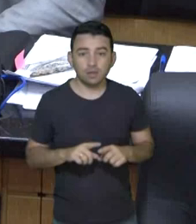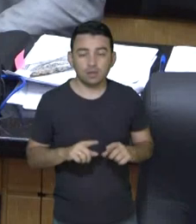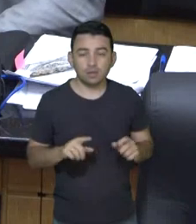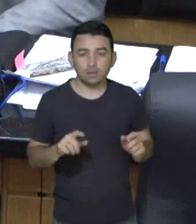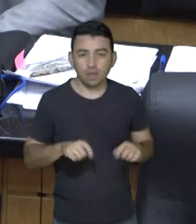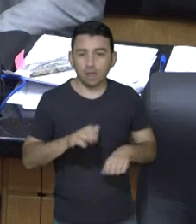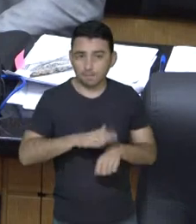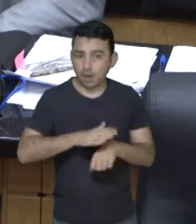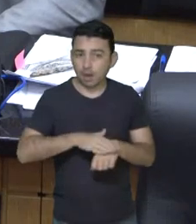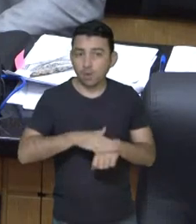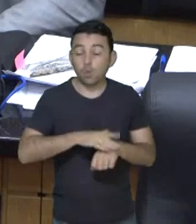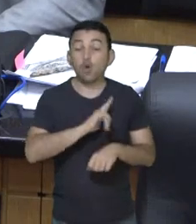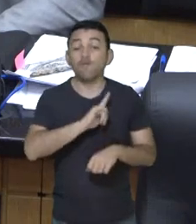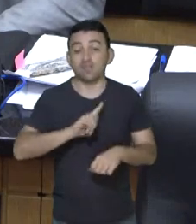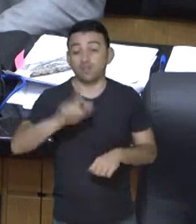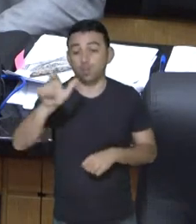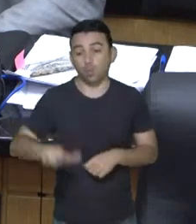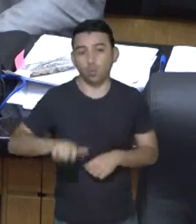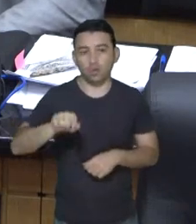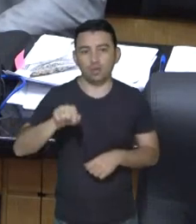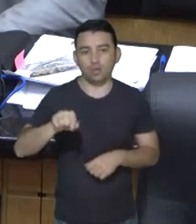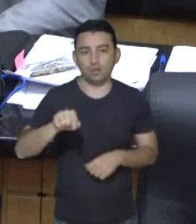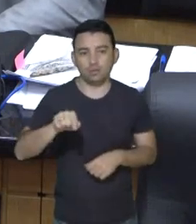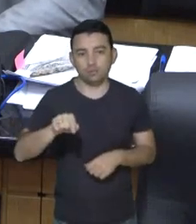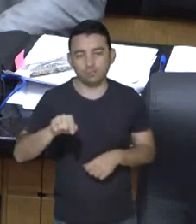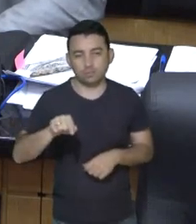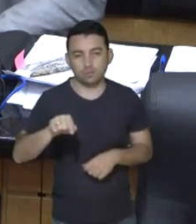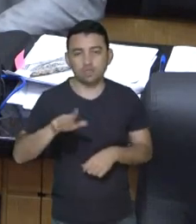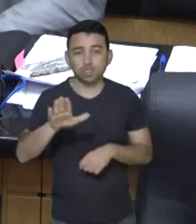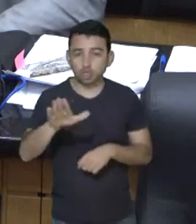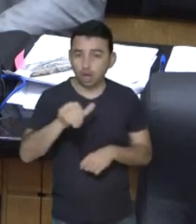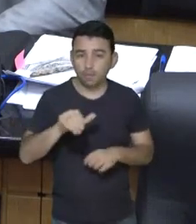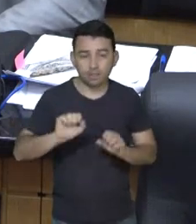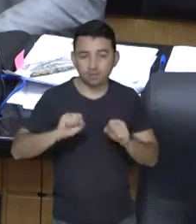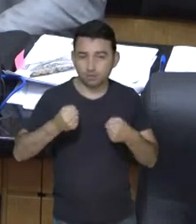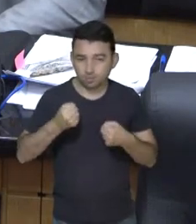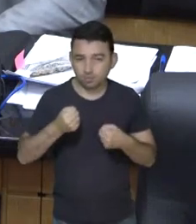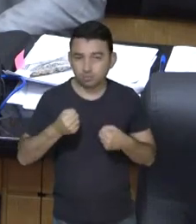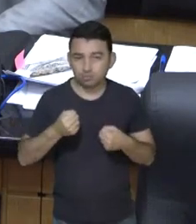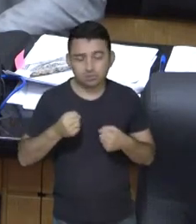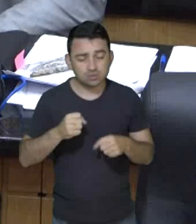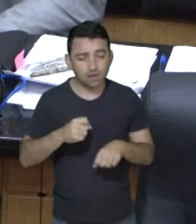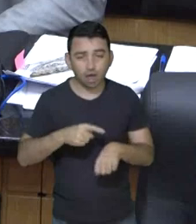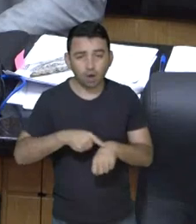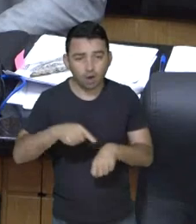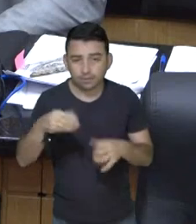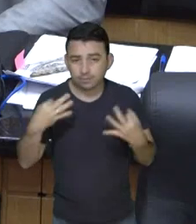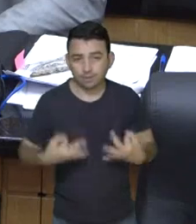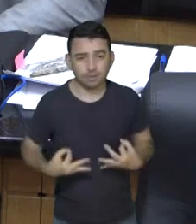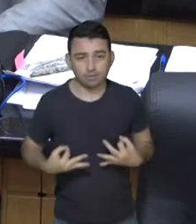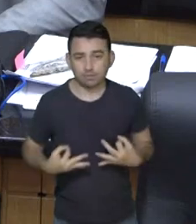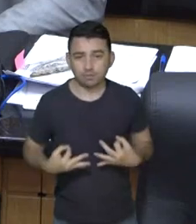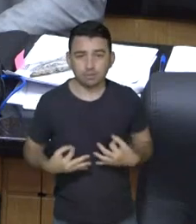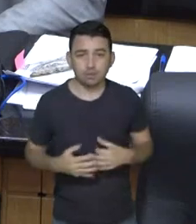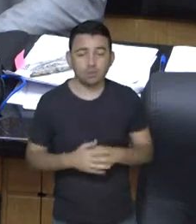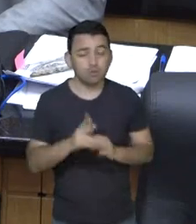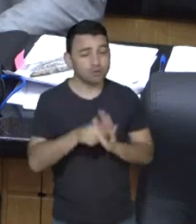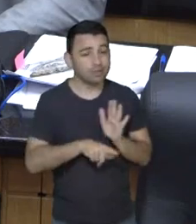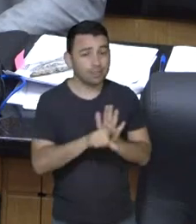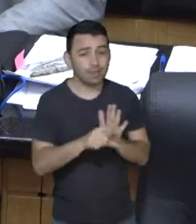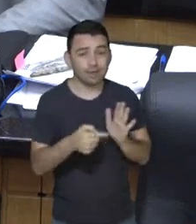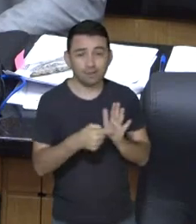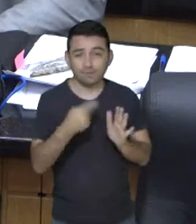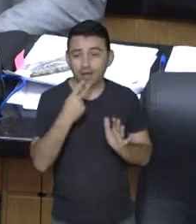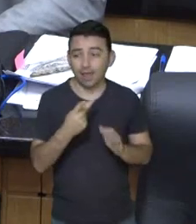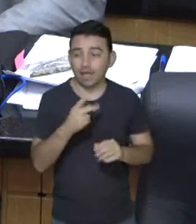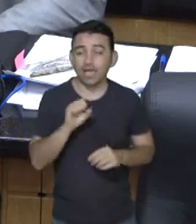do governador. Ou seja, o governador chama o defensor quando entender necessário. Enquanto que o projeto de lei diz que quem chama